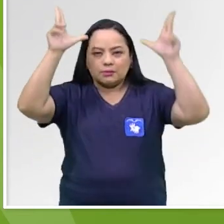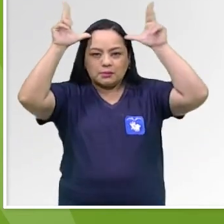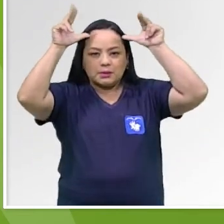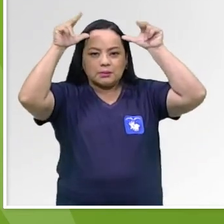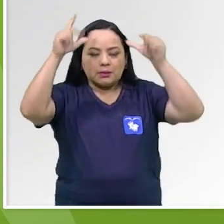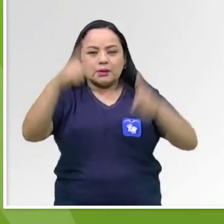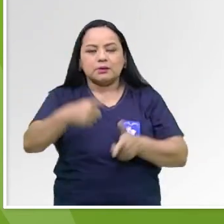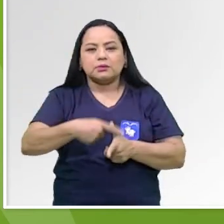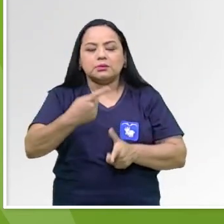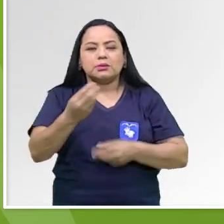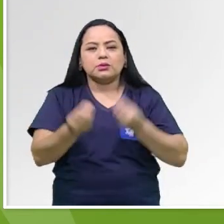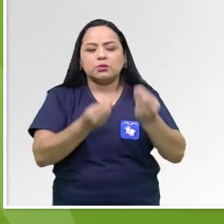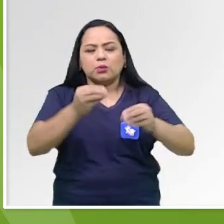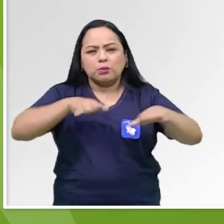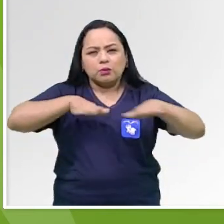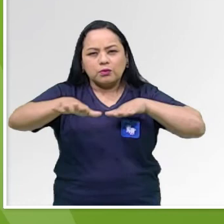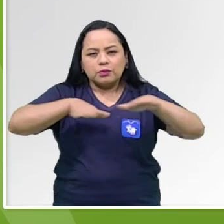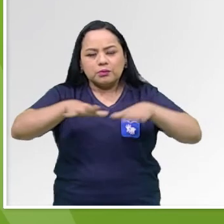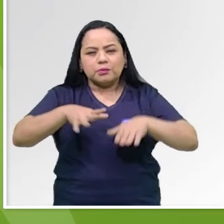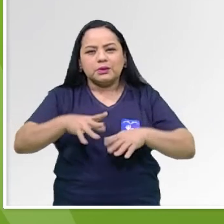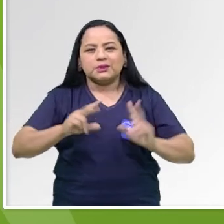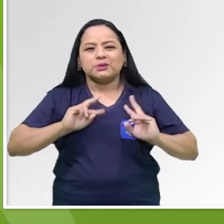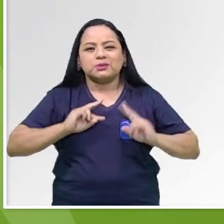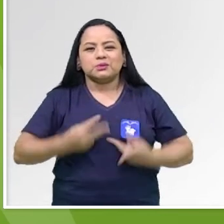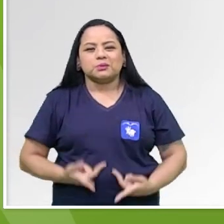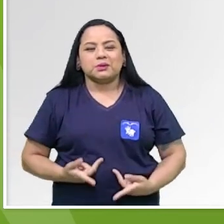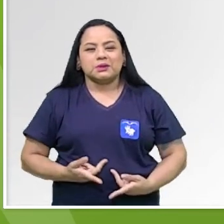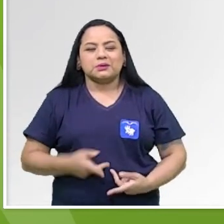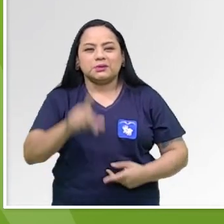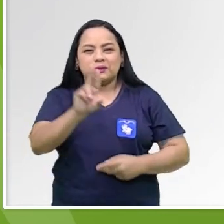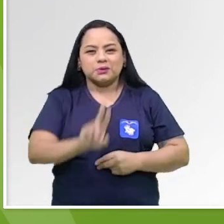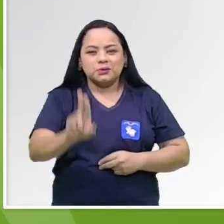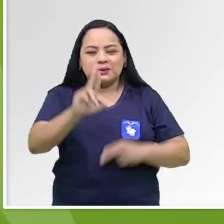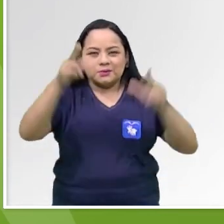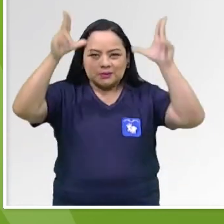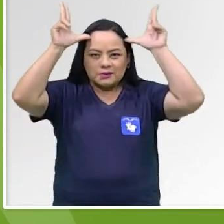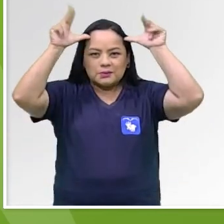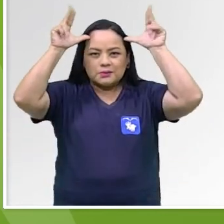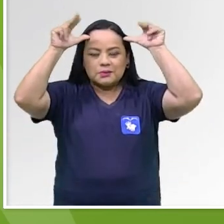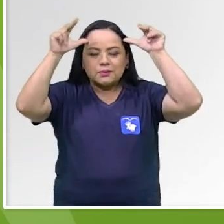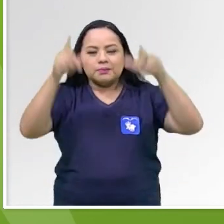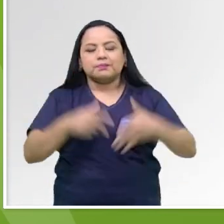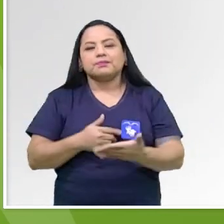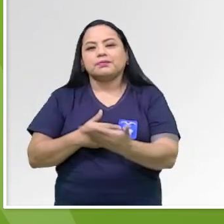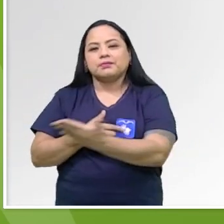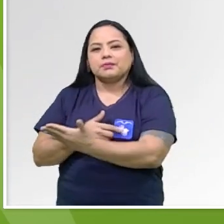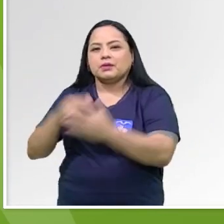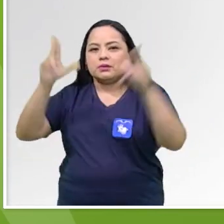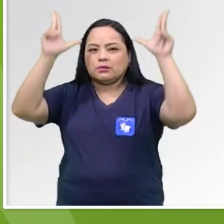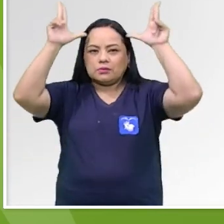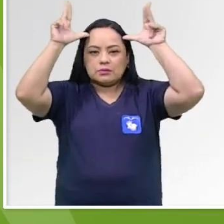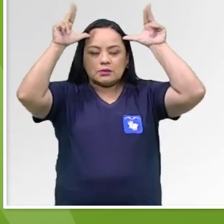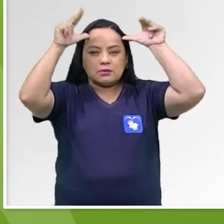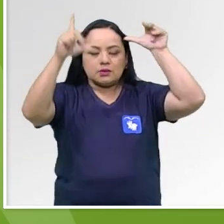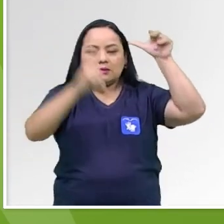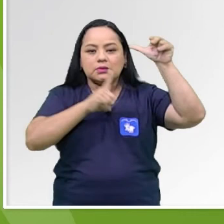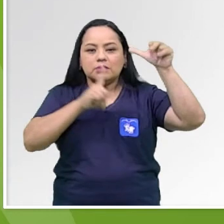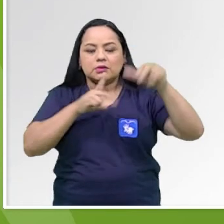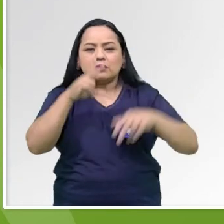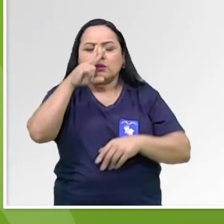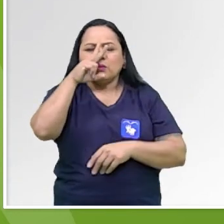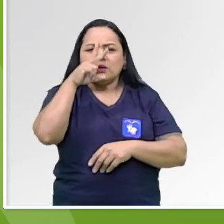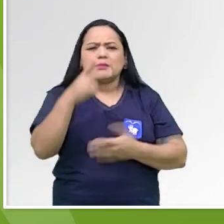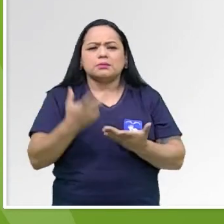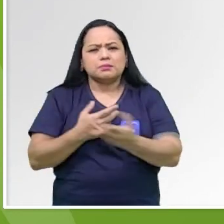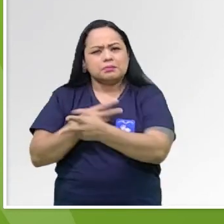primeiros meios de locomoção dos seres humanos, né? Então, os cavalos têm aí eles são muito fortes,